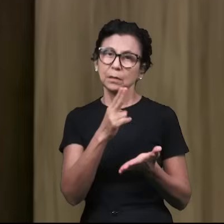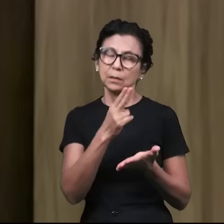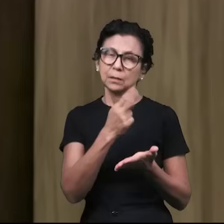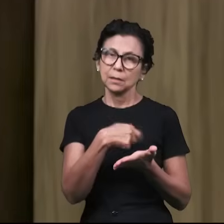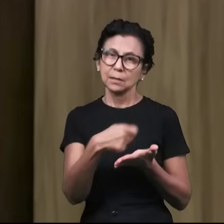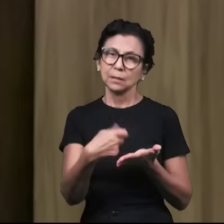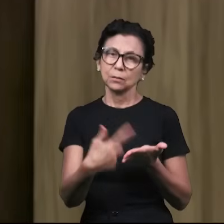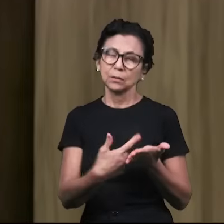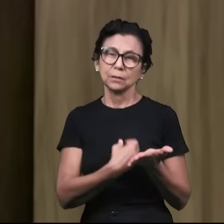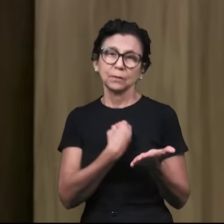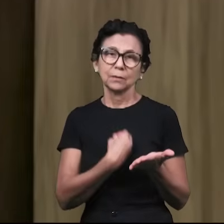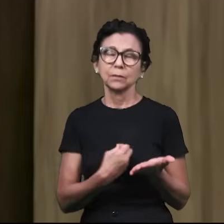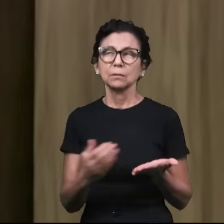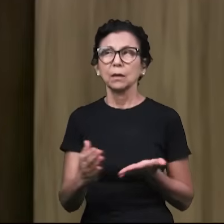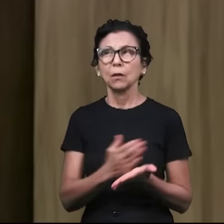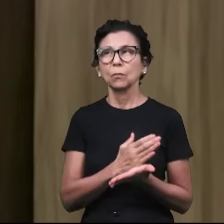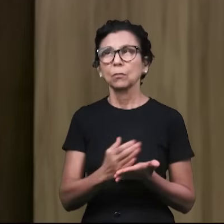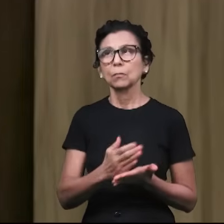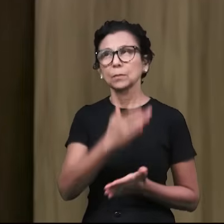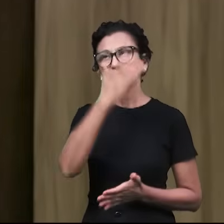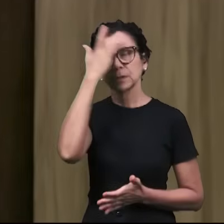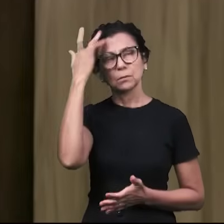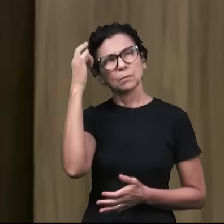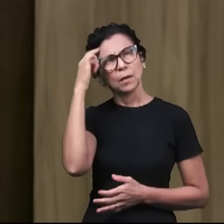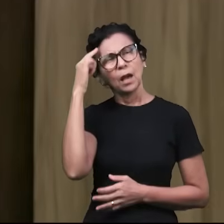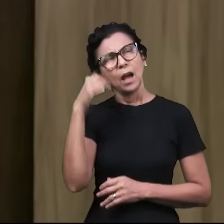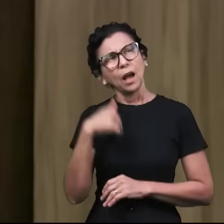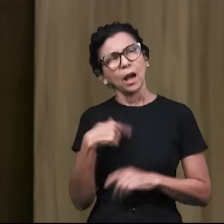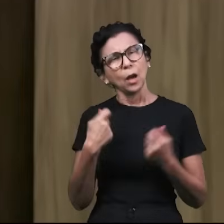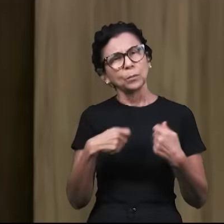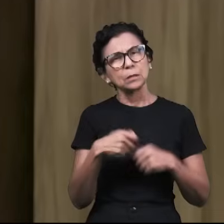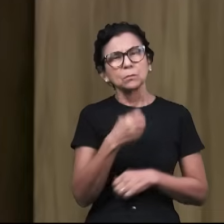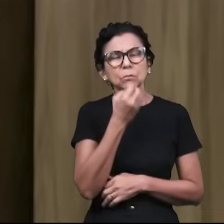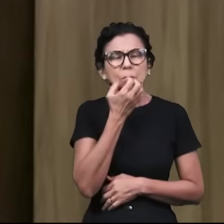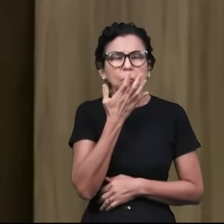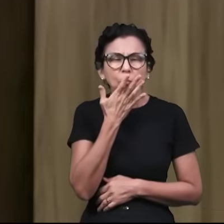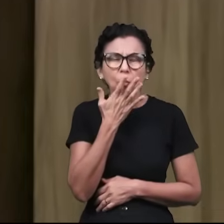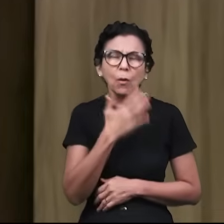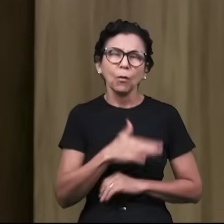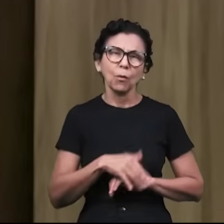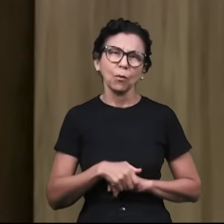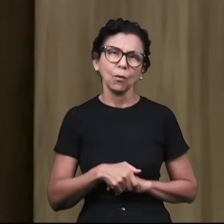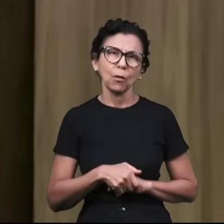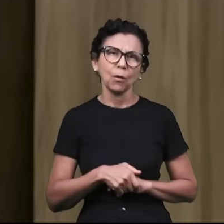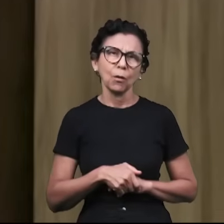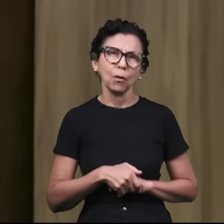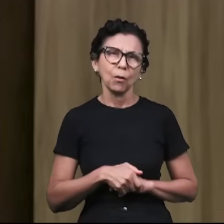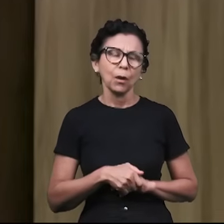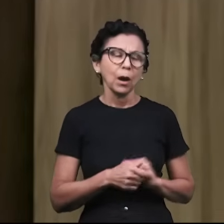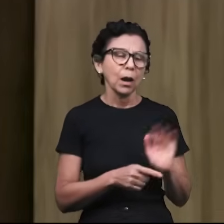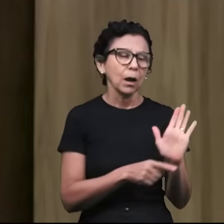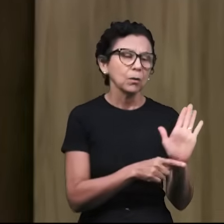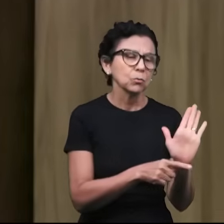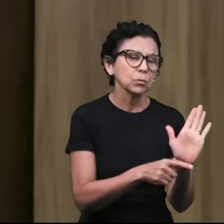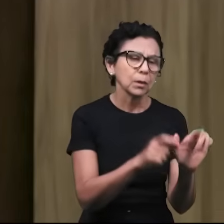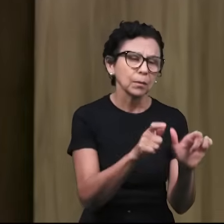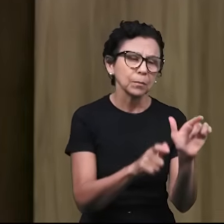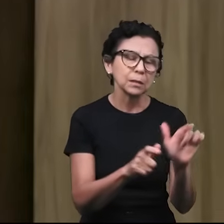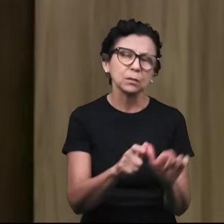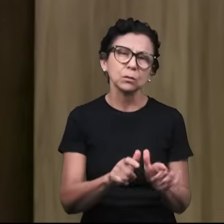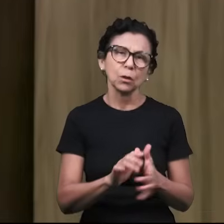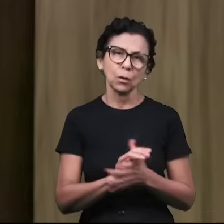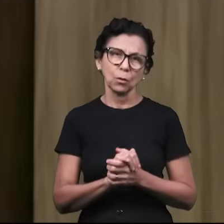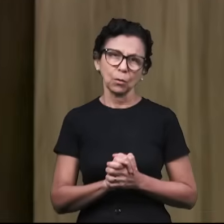ser caridoso, é não fazer mal a ninguém. Não há nada de errado, muito pelo